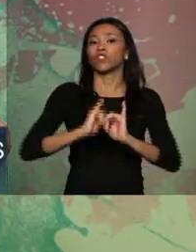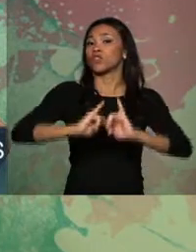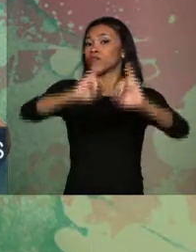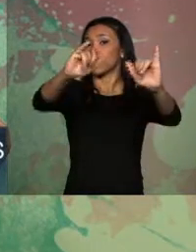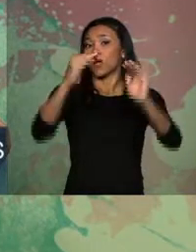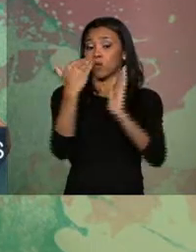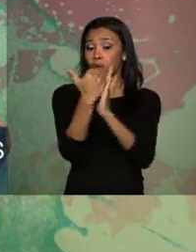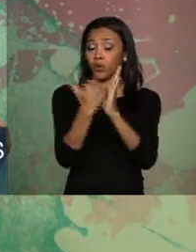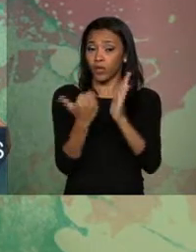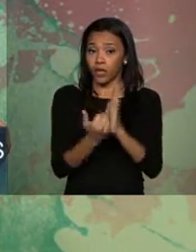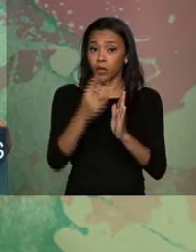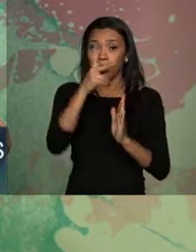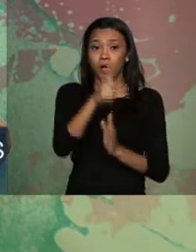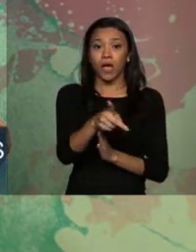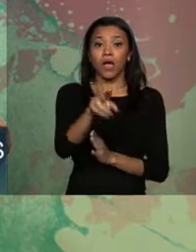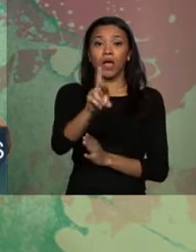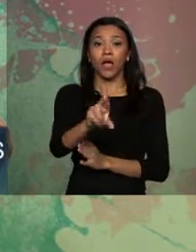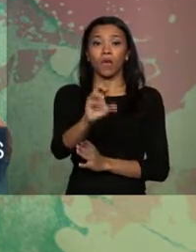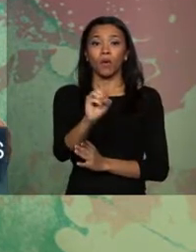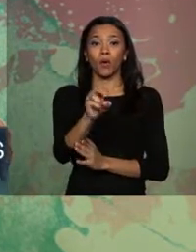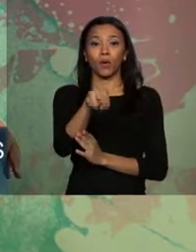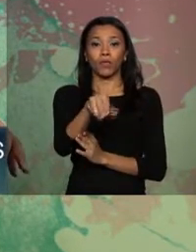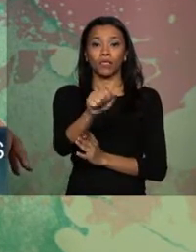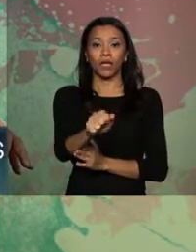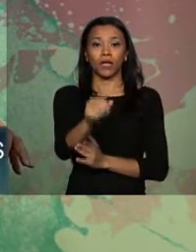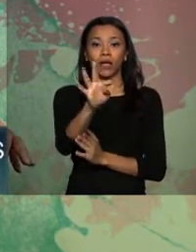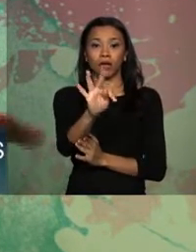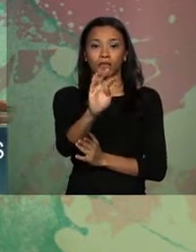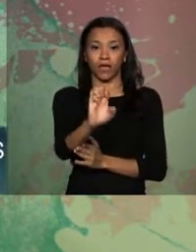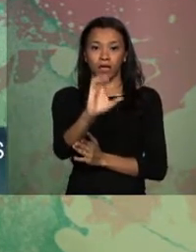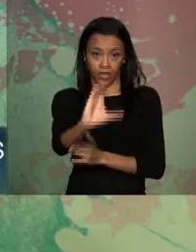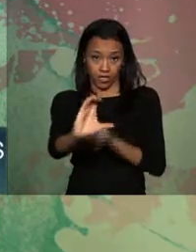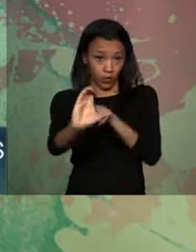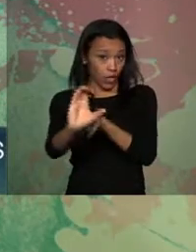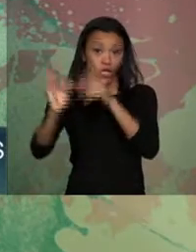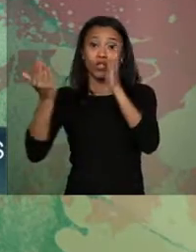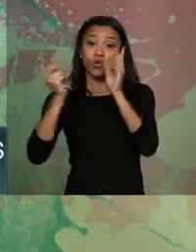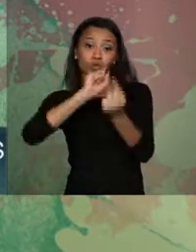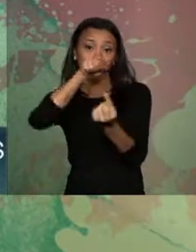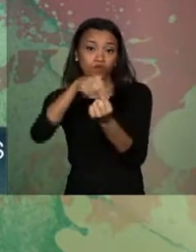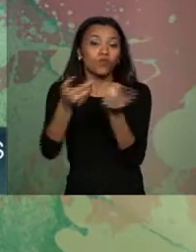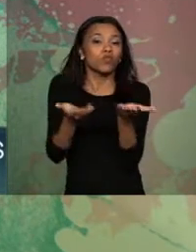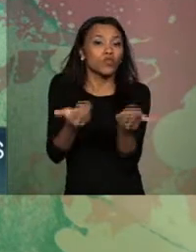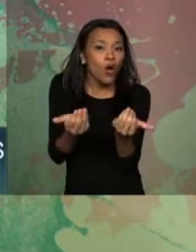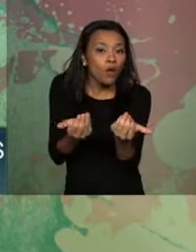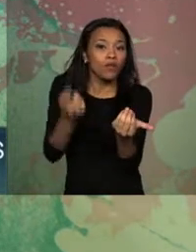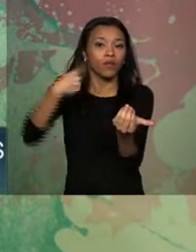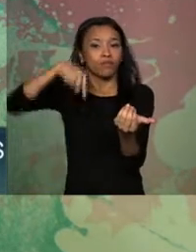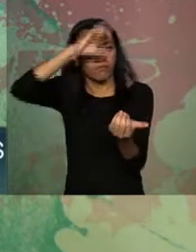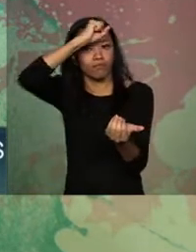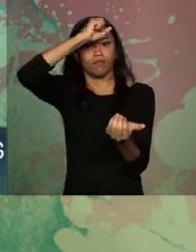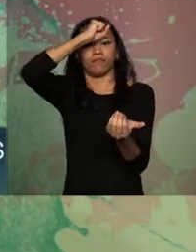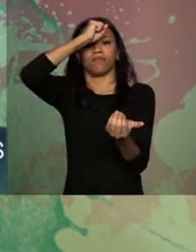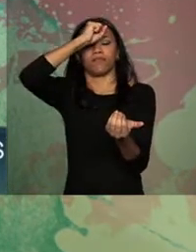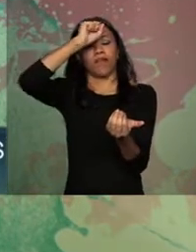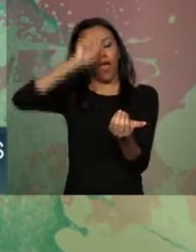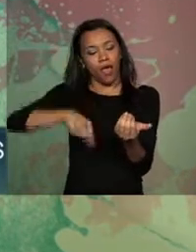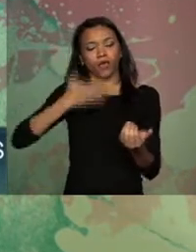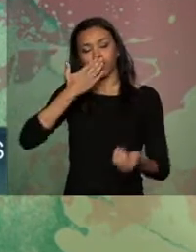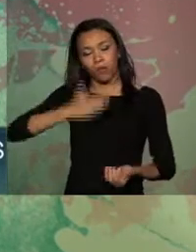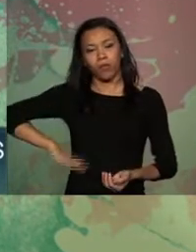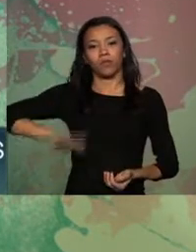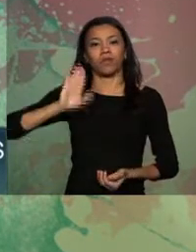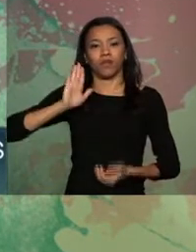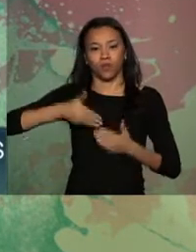programa Pronatec Jovem Aprendiz, assim como nós prometemos durante a campanha